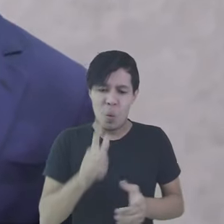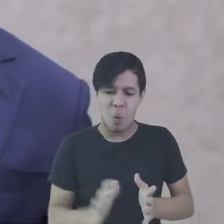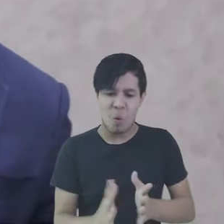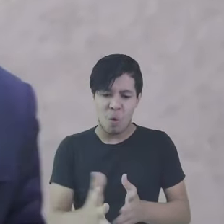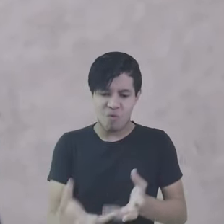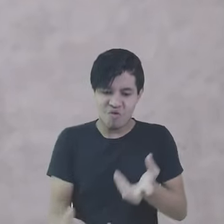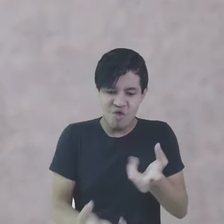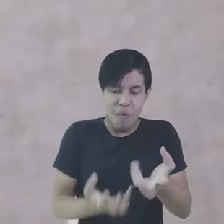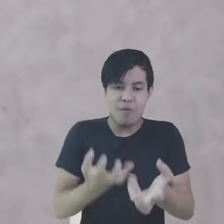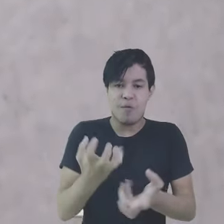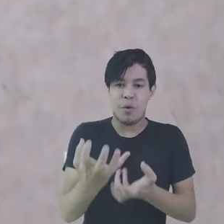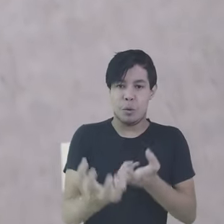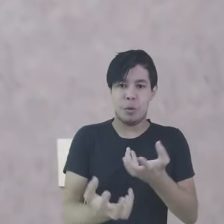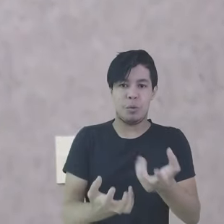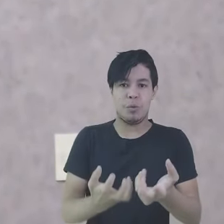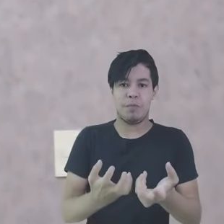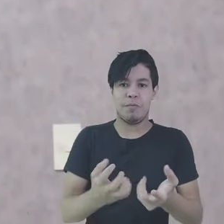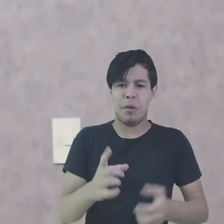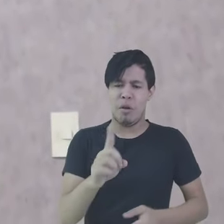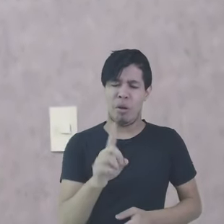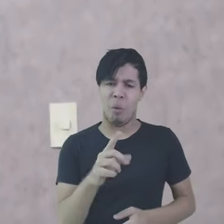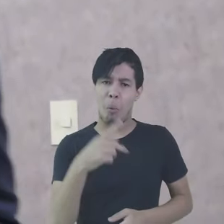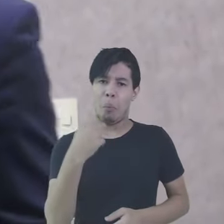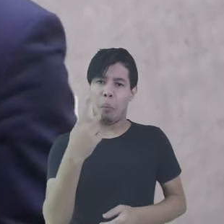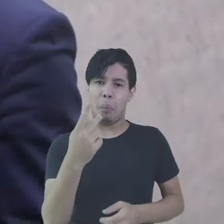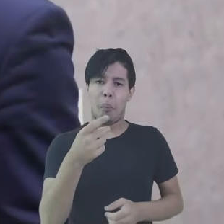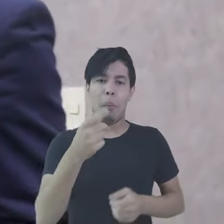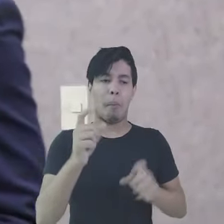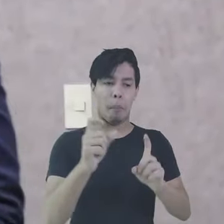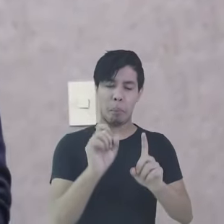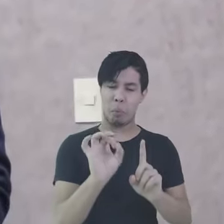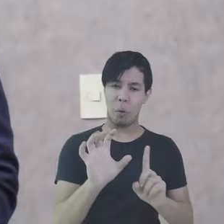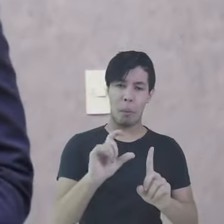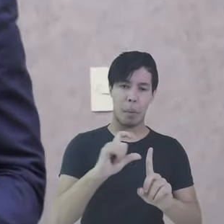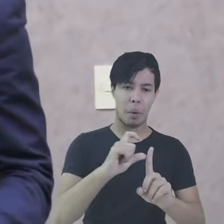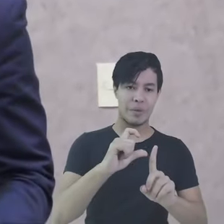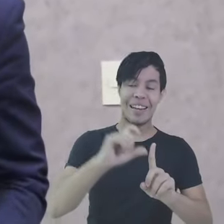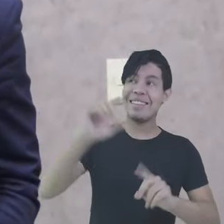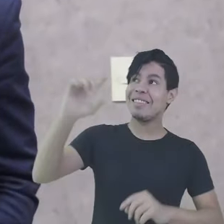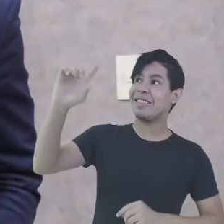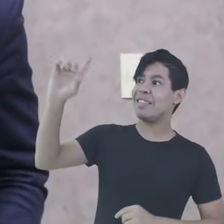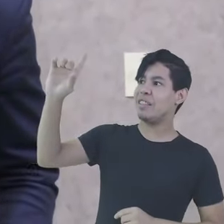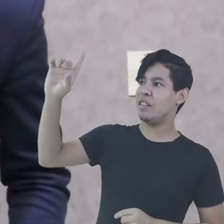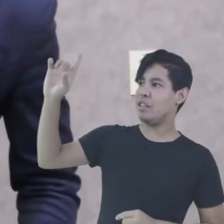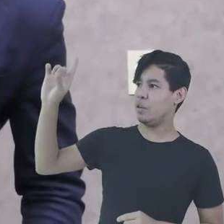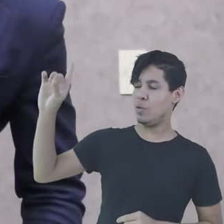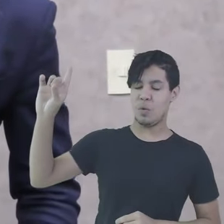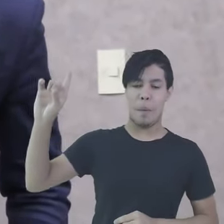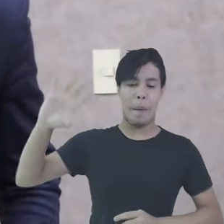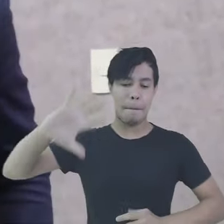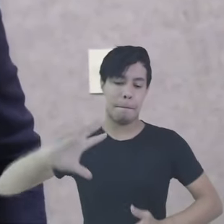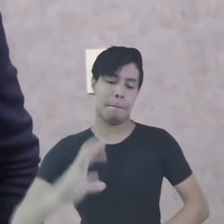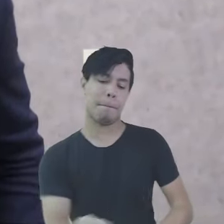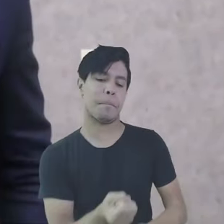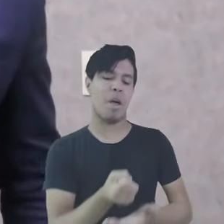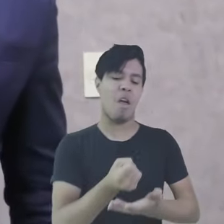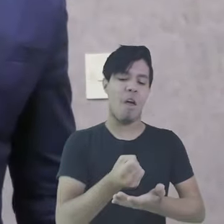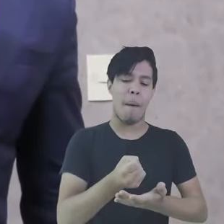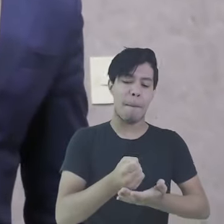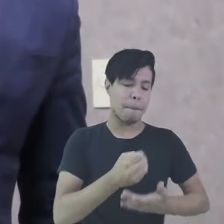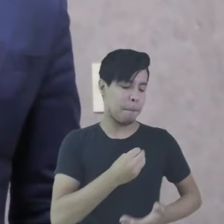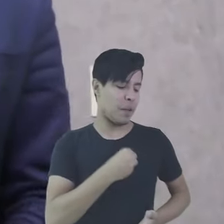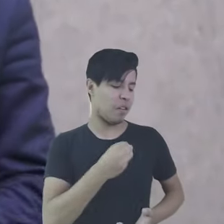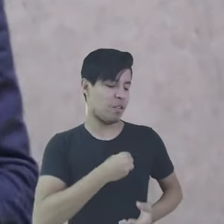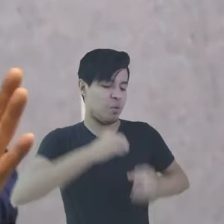provavelmente não é um lago literal, ok? Deus, em outras palavras, senhores, não vai ficar pegando pecadores dizendo, você não me aceitou, vai para o